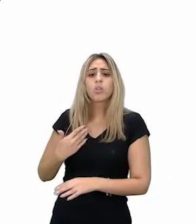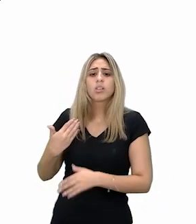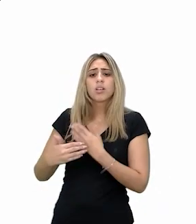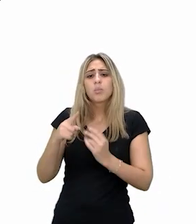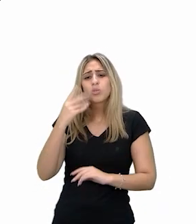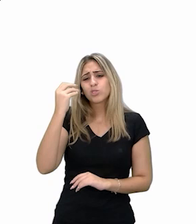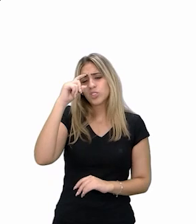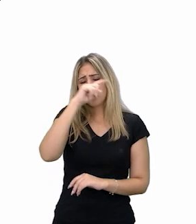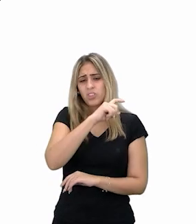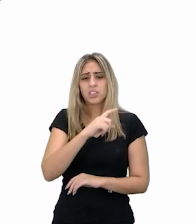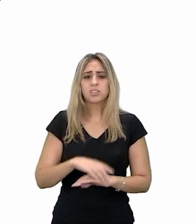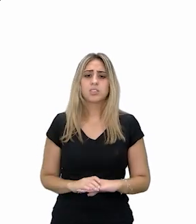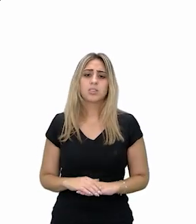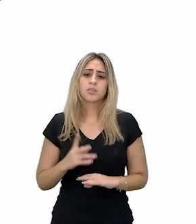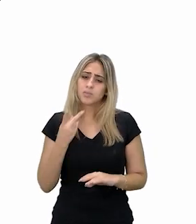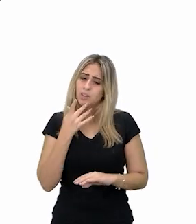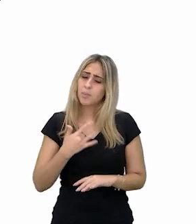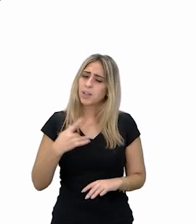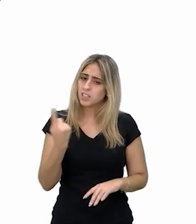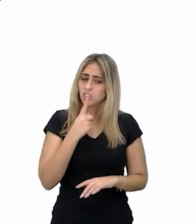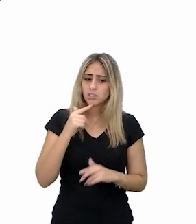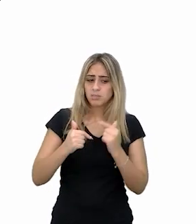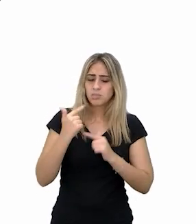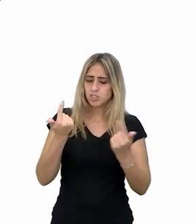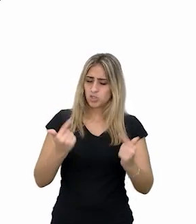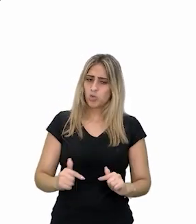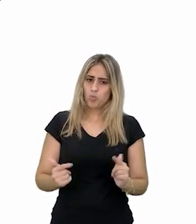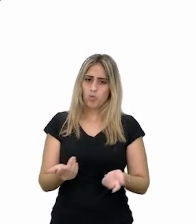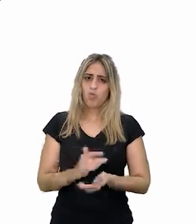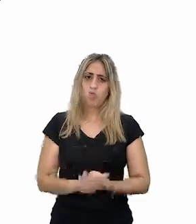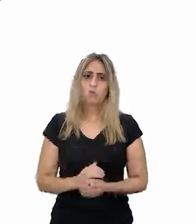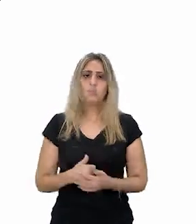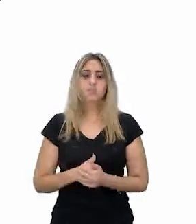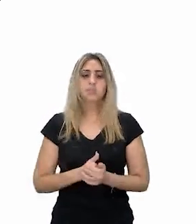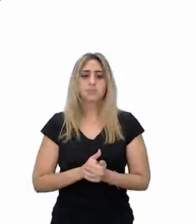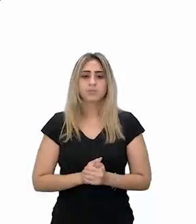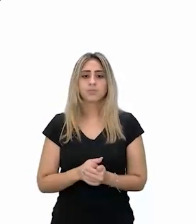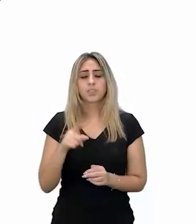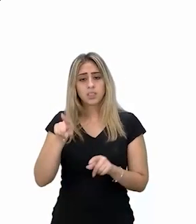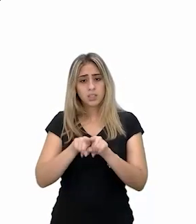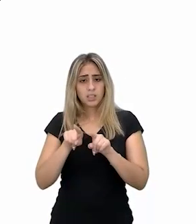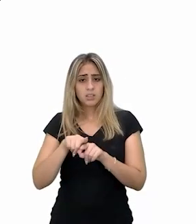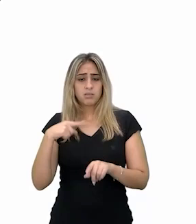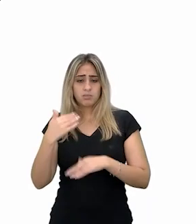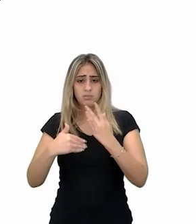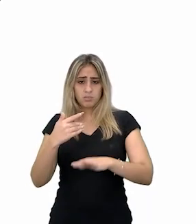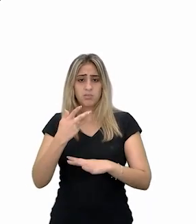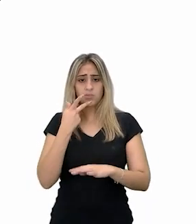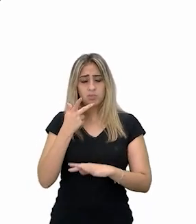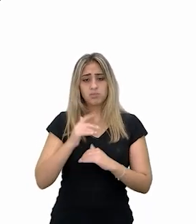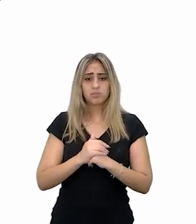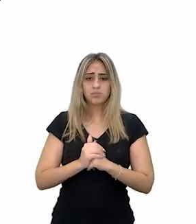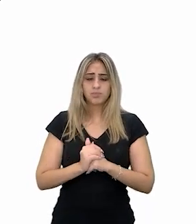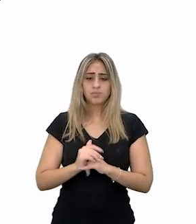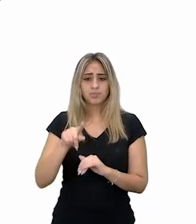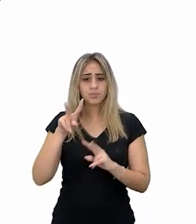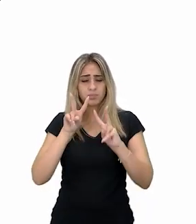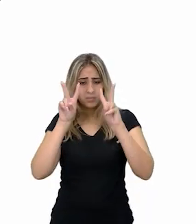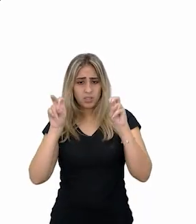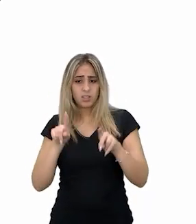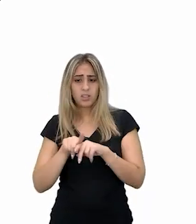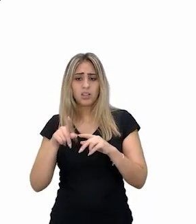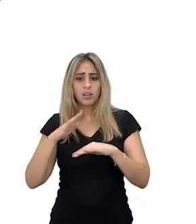difícil. Então, vale a pena a gente trabalhar novamente. Além dessas questões que abordam essa temática, que abordam